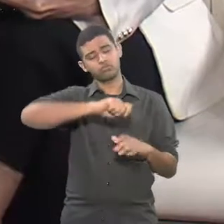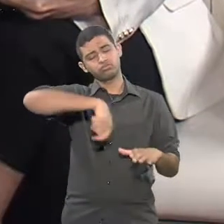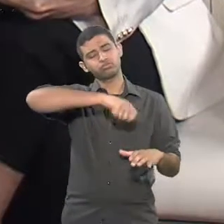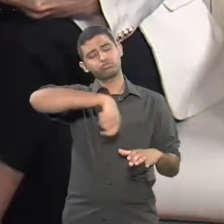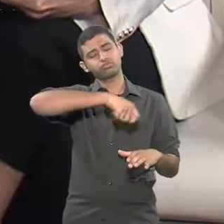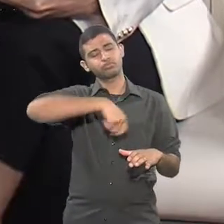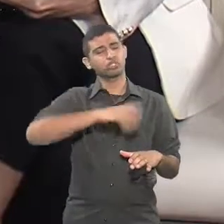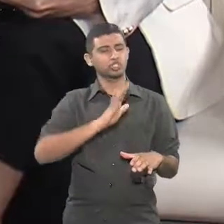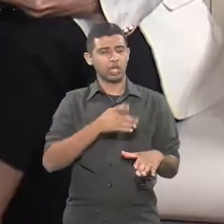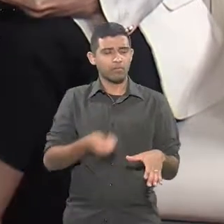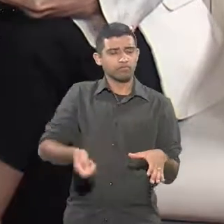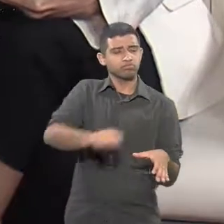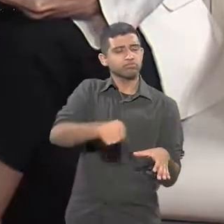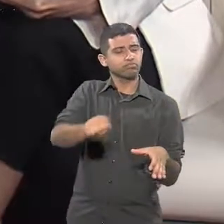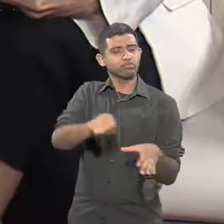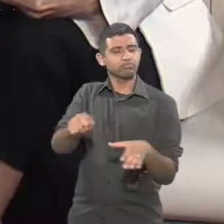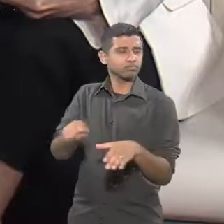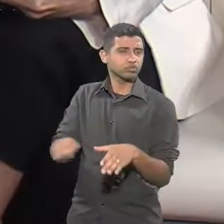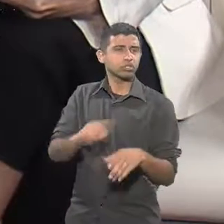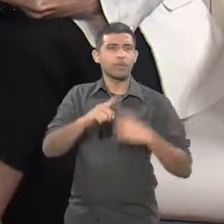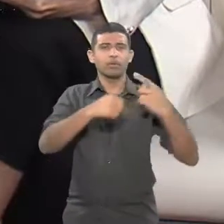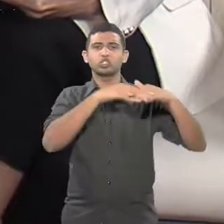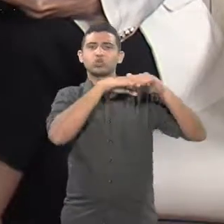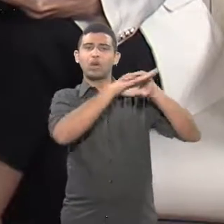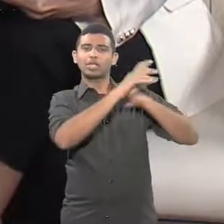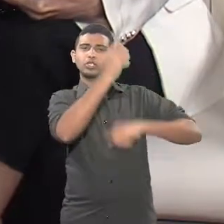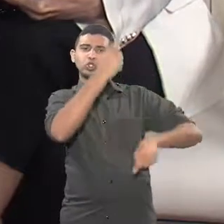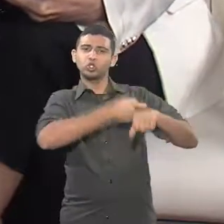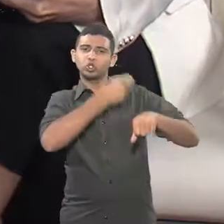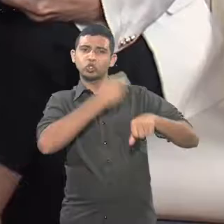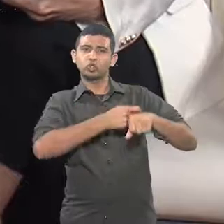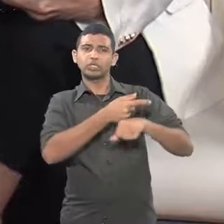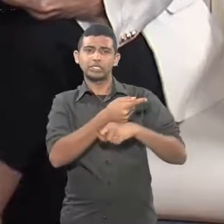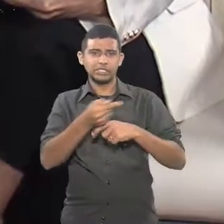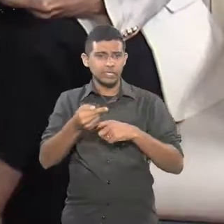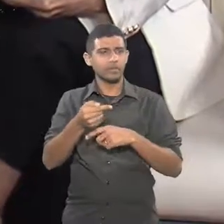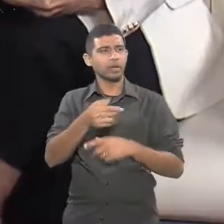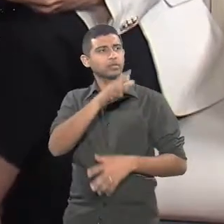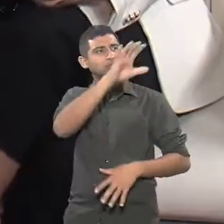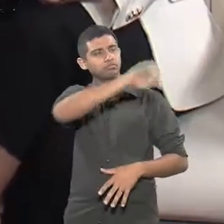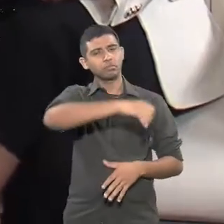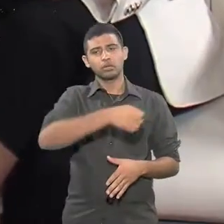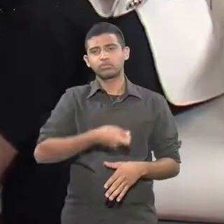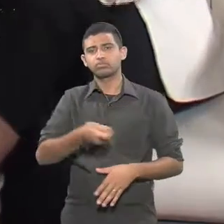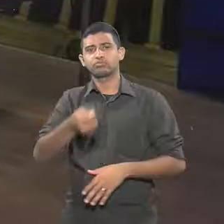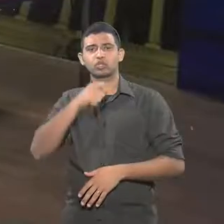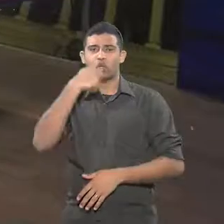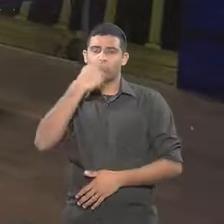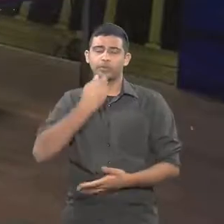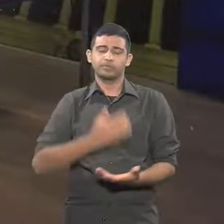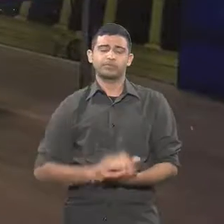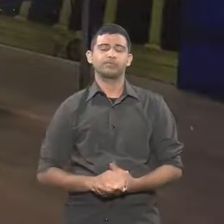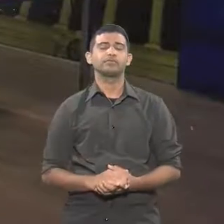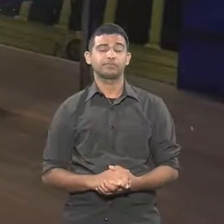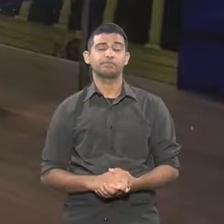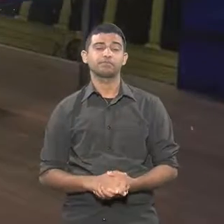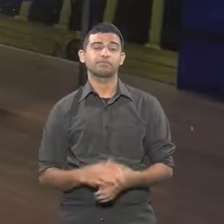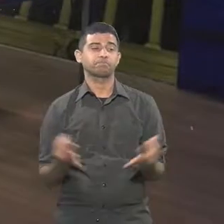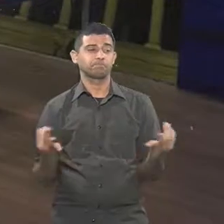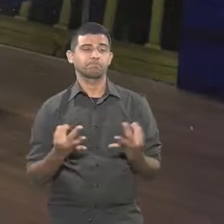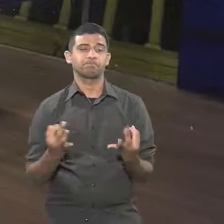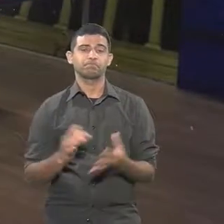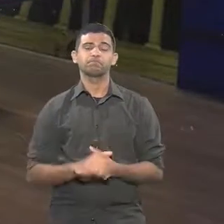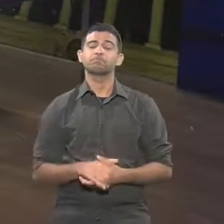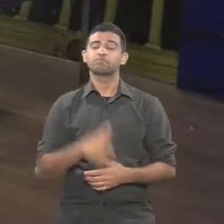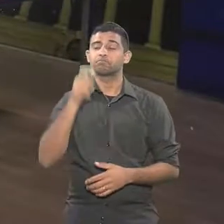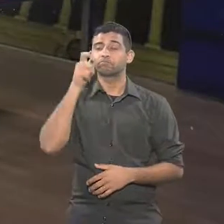ali, porcionado, congelar e durante a semana ela levar. Perfeito, esse é o ideal. É interessante essa questão da